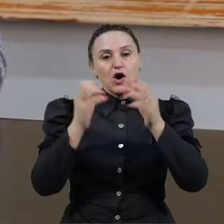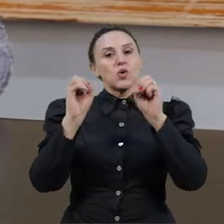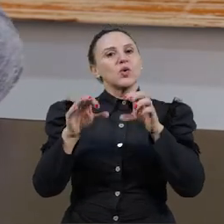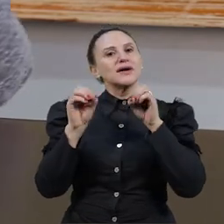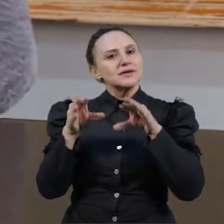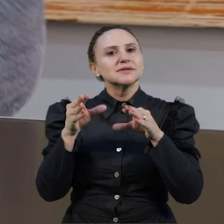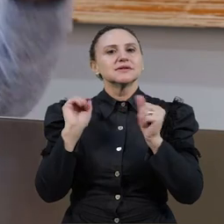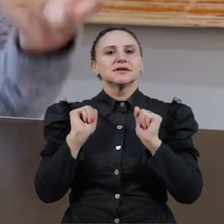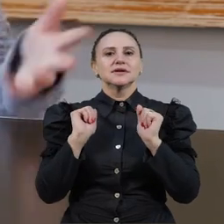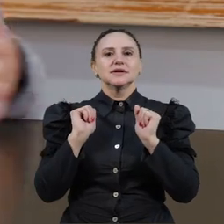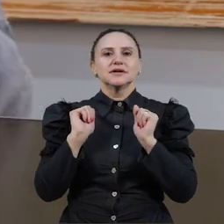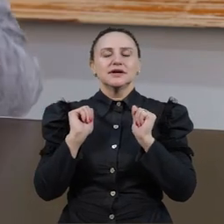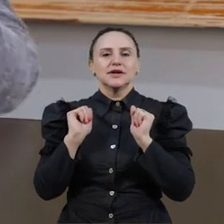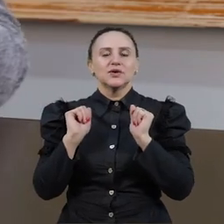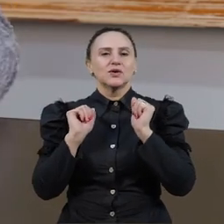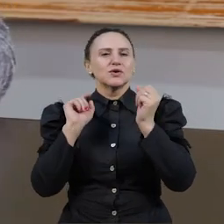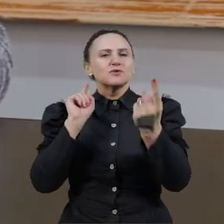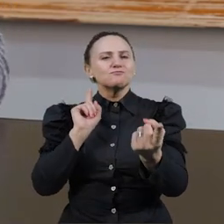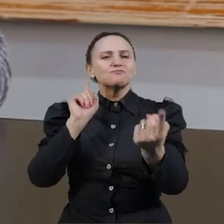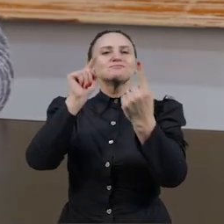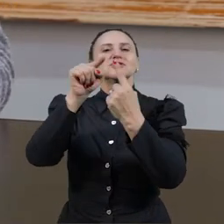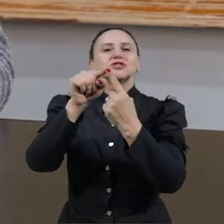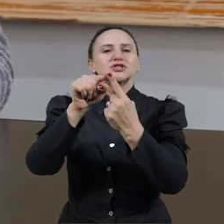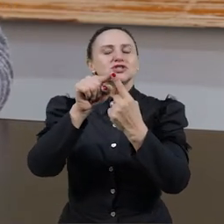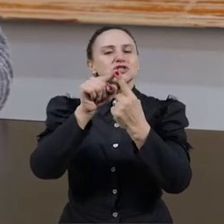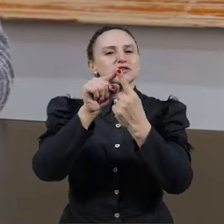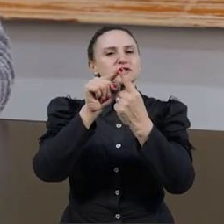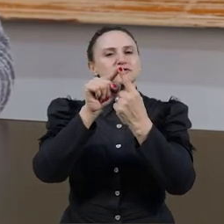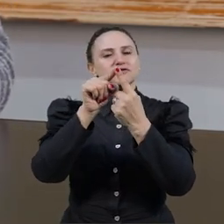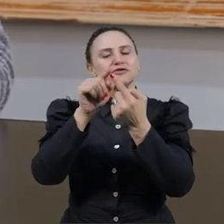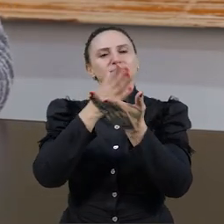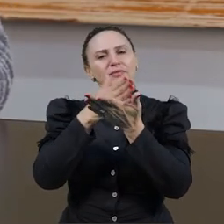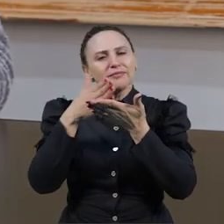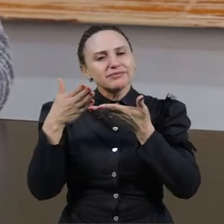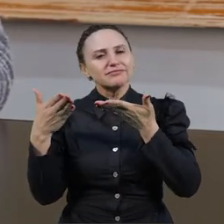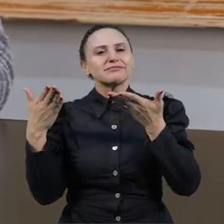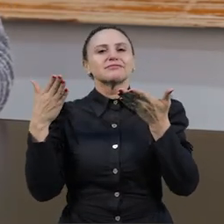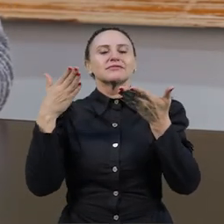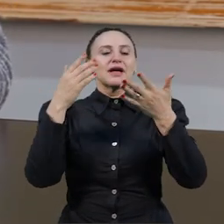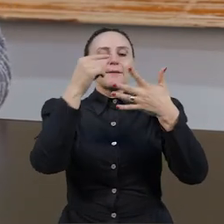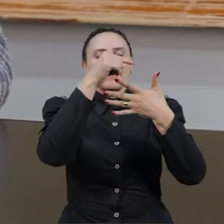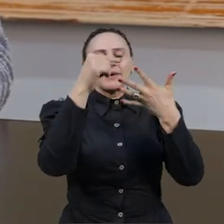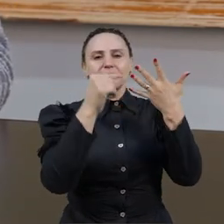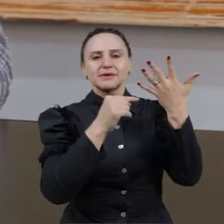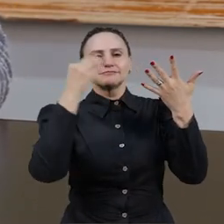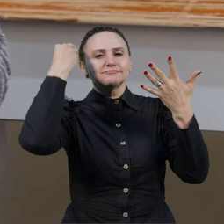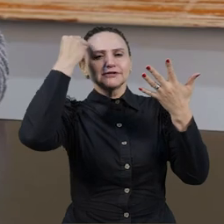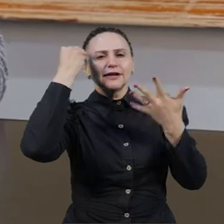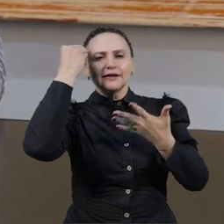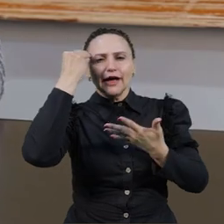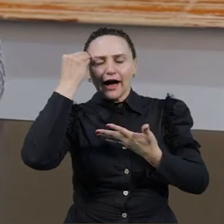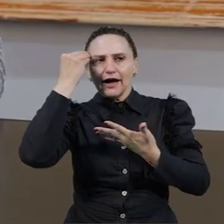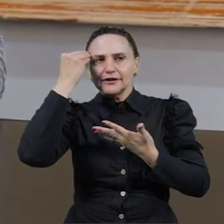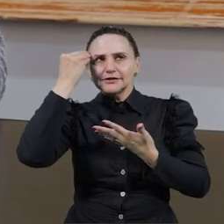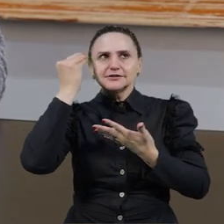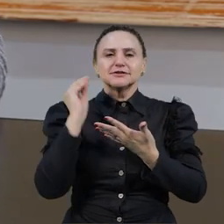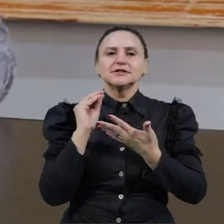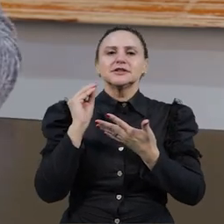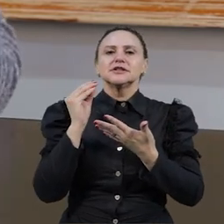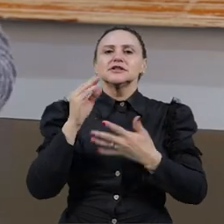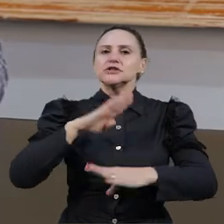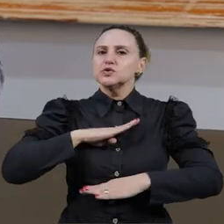geografia também a partir dos seus objetivos objetivos e categorias de análise situações